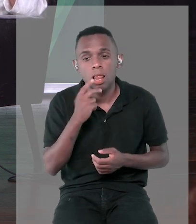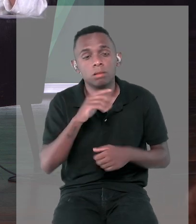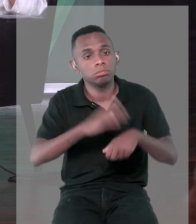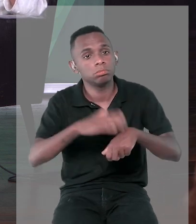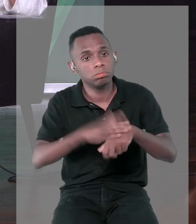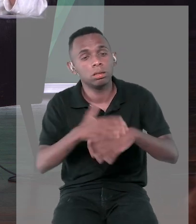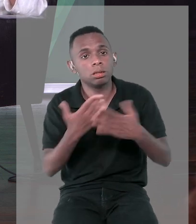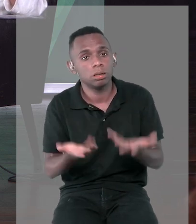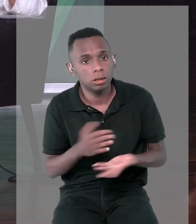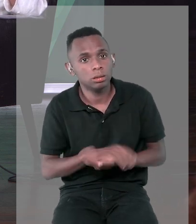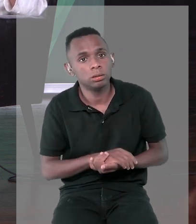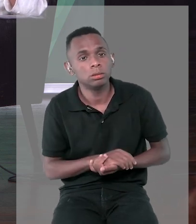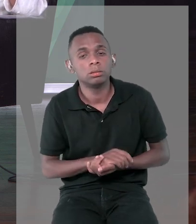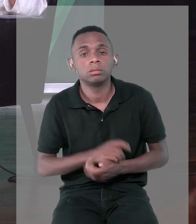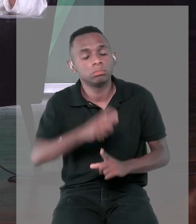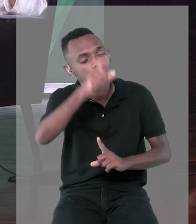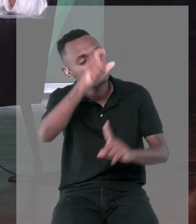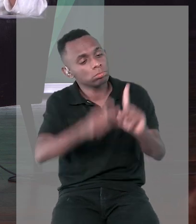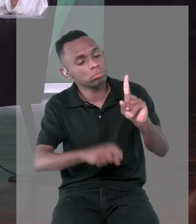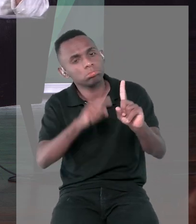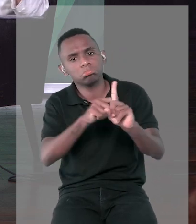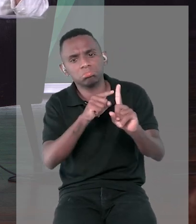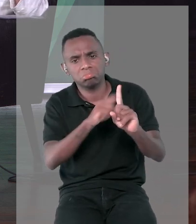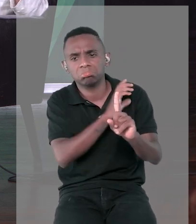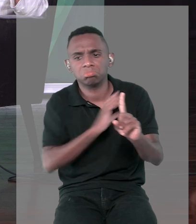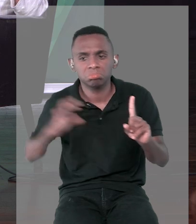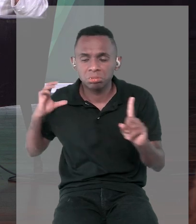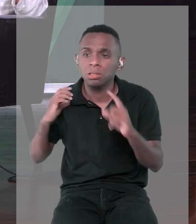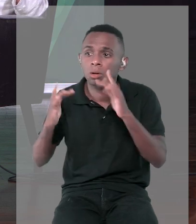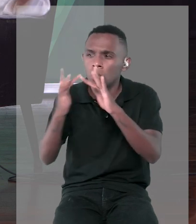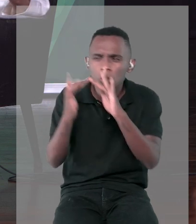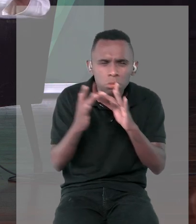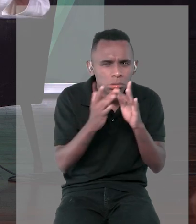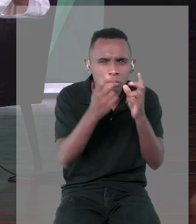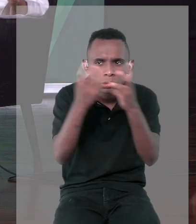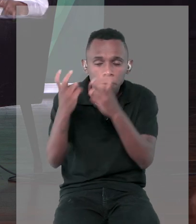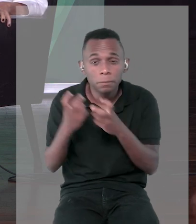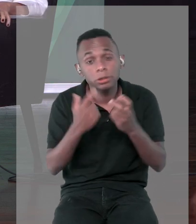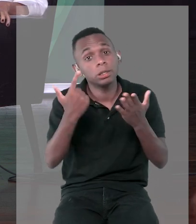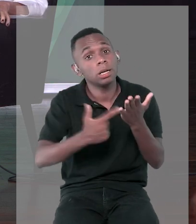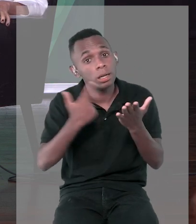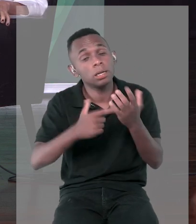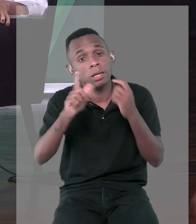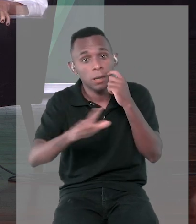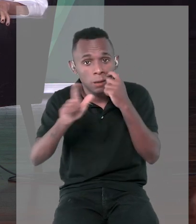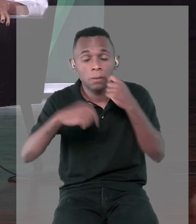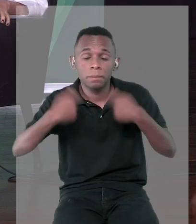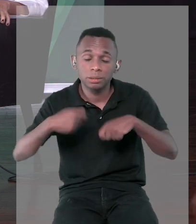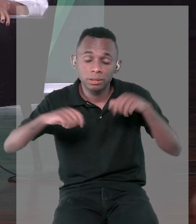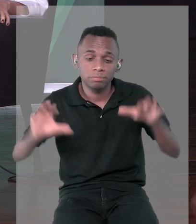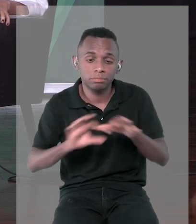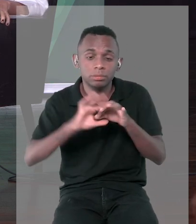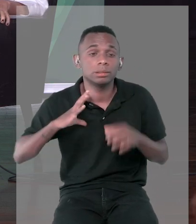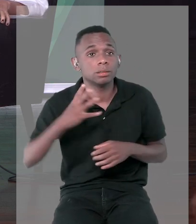era uma pessoa muito ligada nas coisas e precisava da literatura para se salvar. Né? Senão,